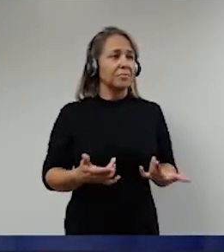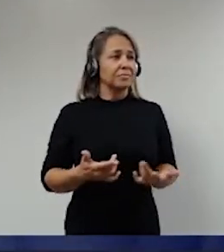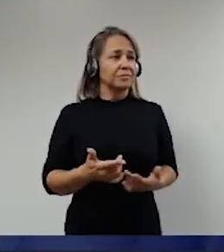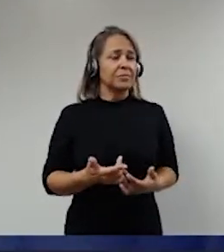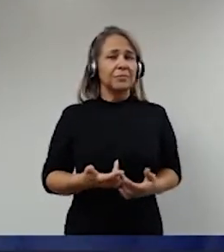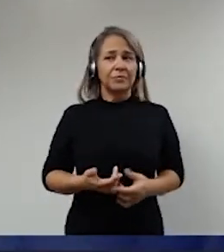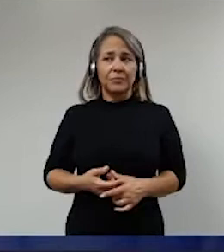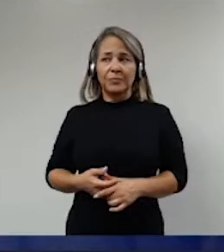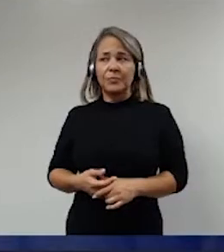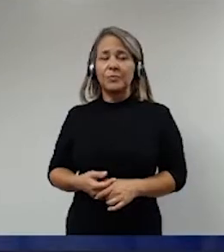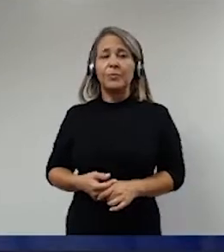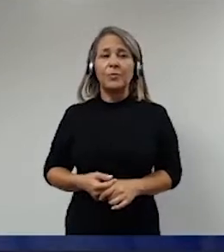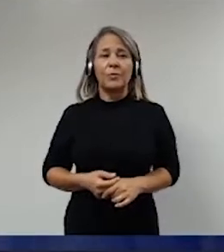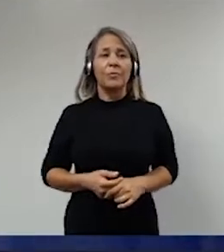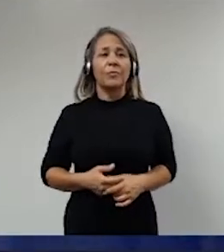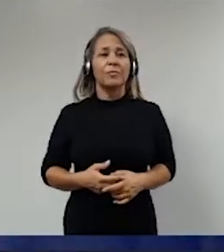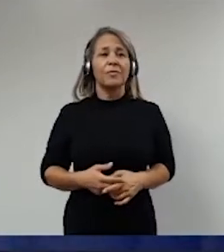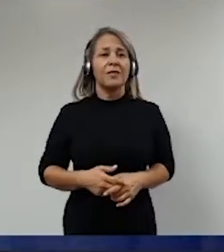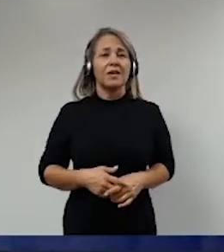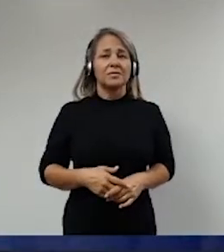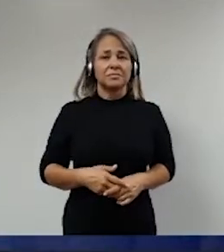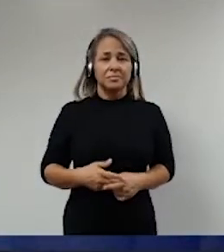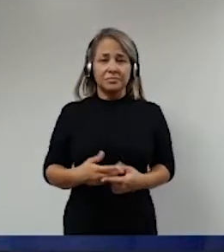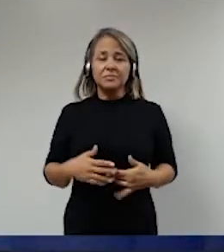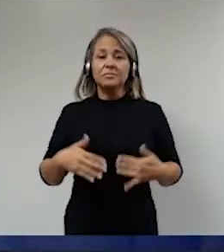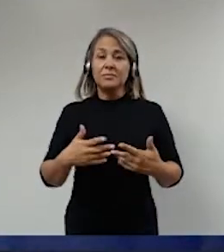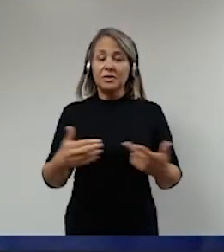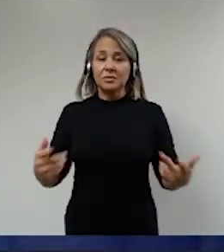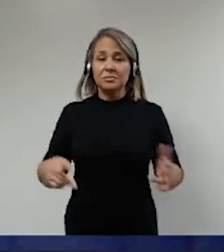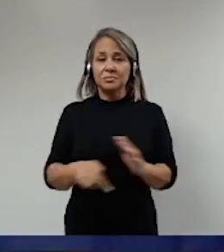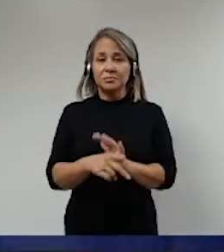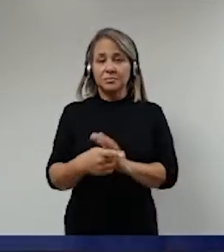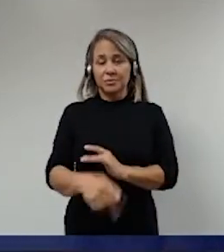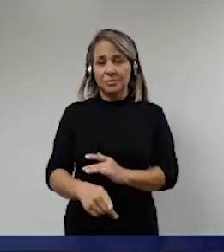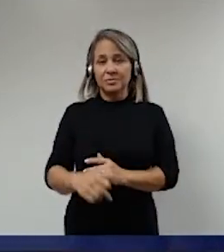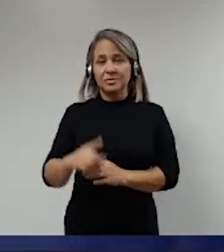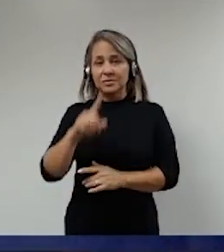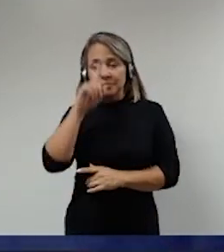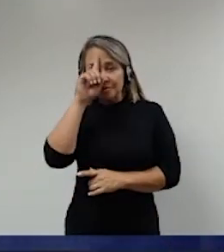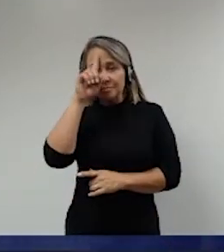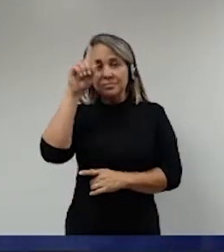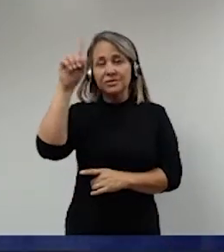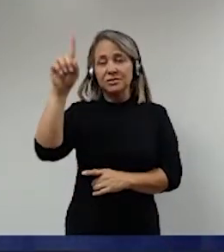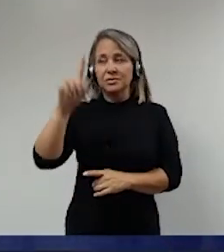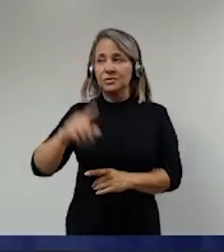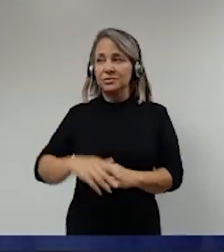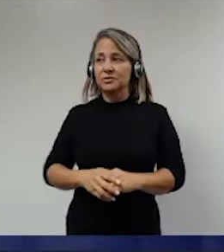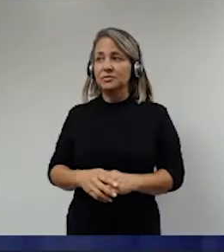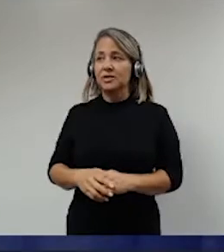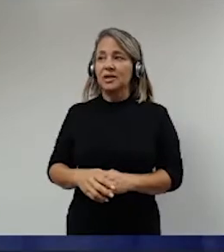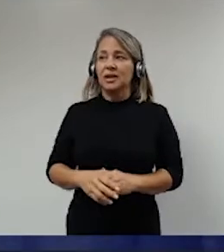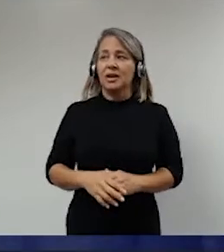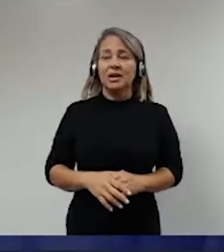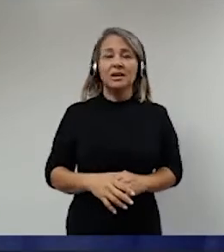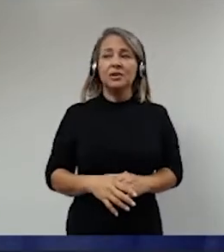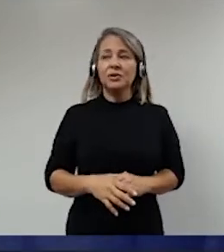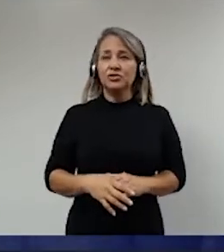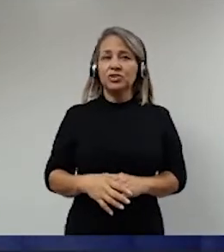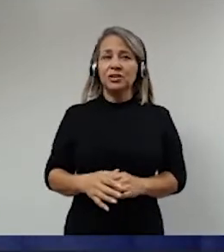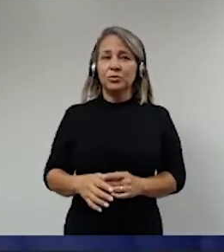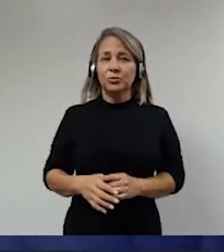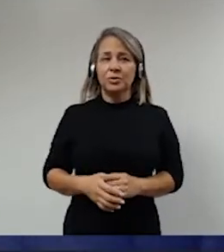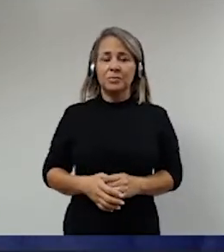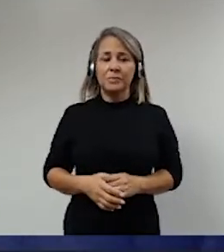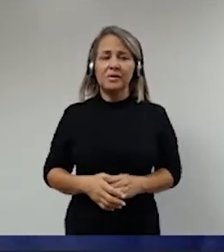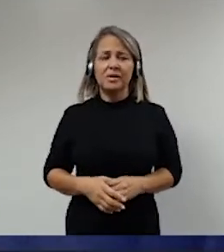ex-adverso do poder executivo, né? Então é toda uma construção aí ideológica que se passa, né, como se fosse uma